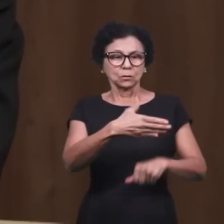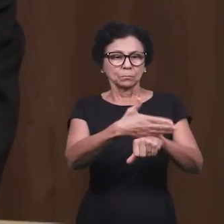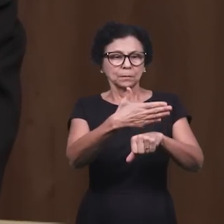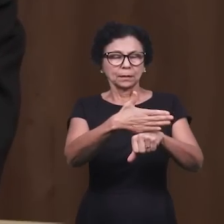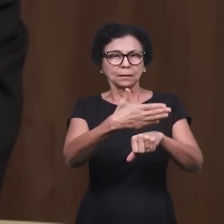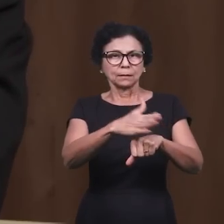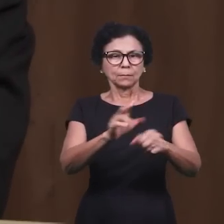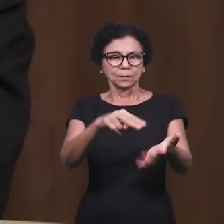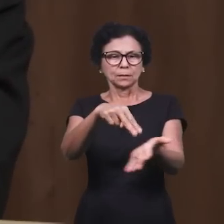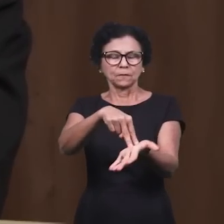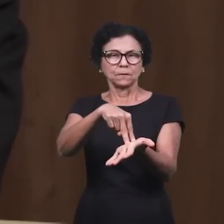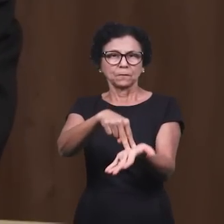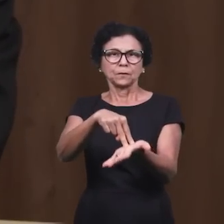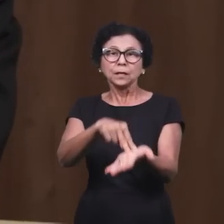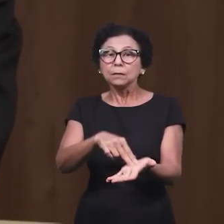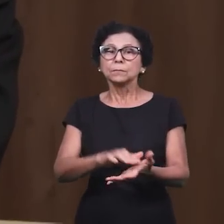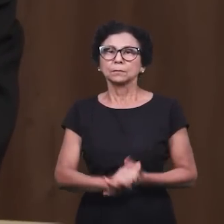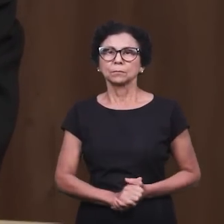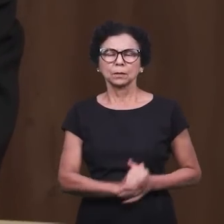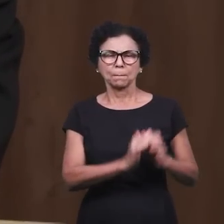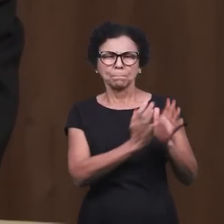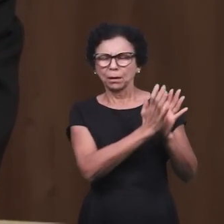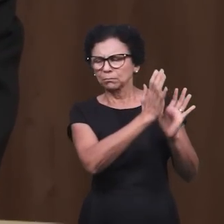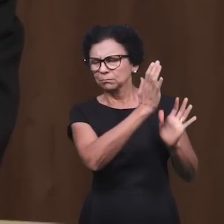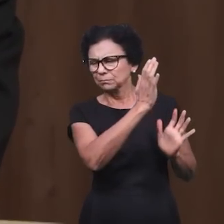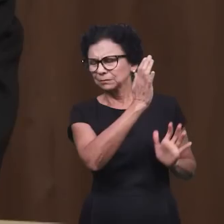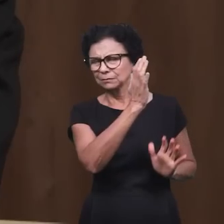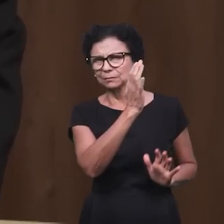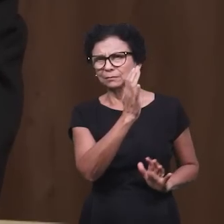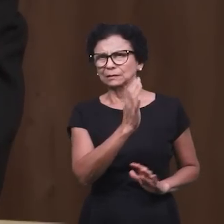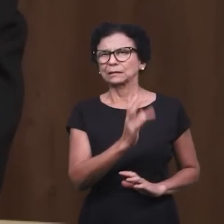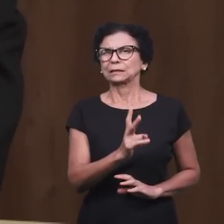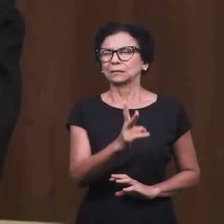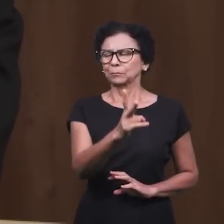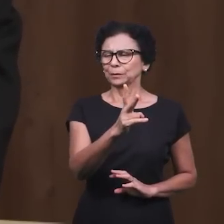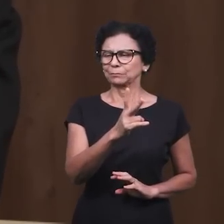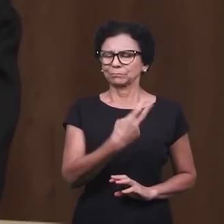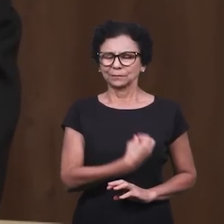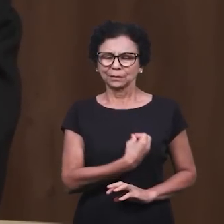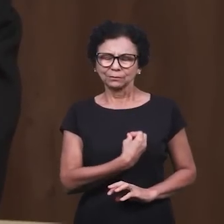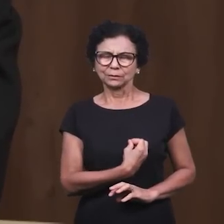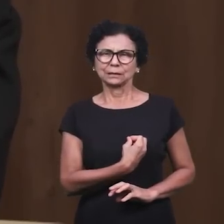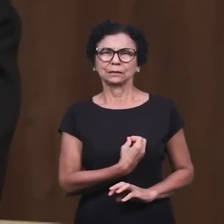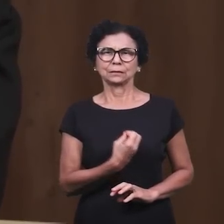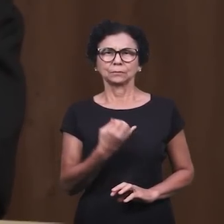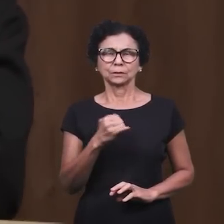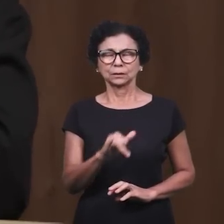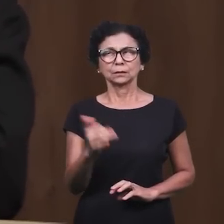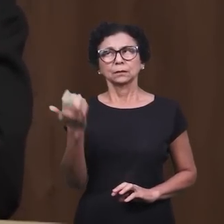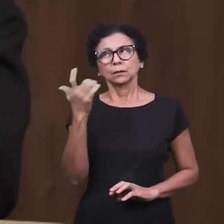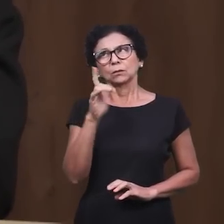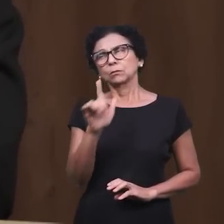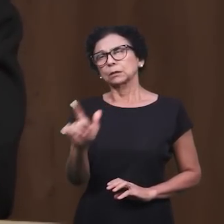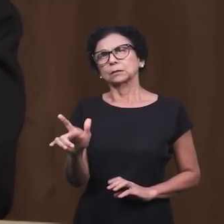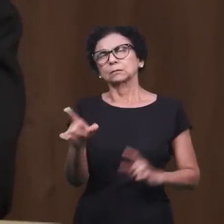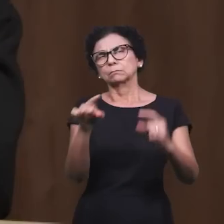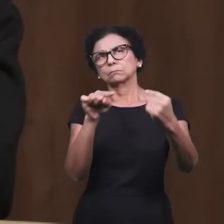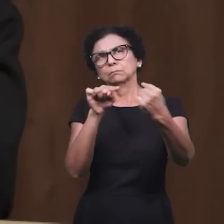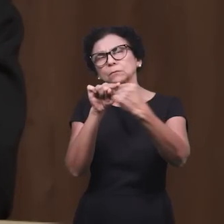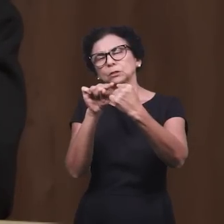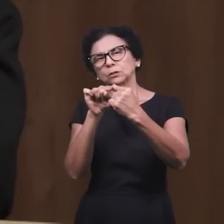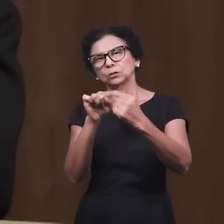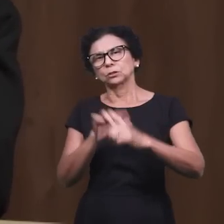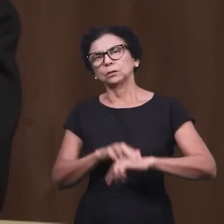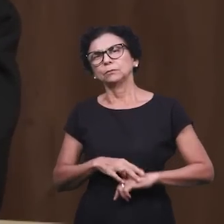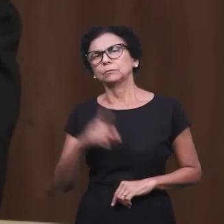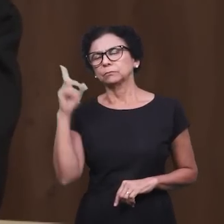firme. Porque os Muito bom. impactos virão. Virão. Os impactos Verdade. virão. Você, para alcançar um alvo, às vezes, você não é fácil.